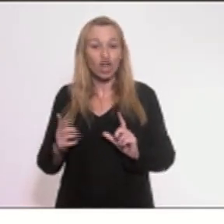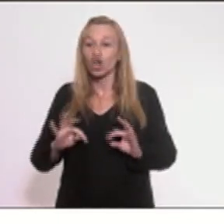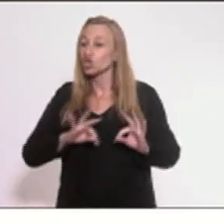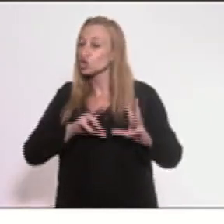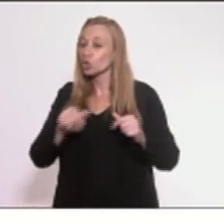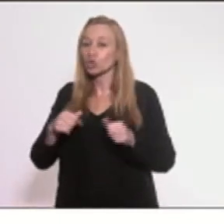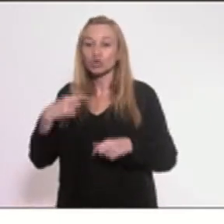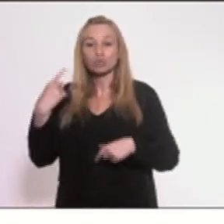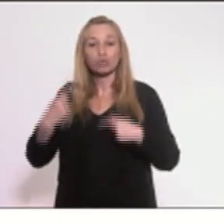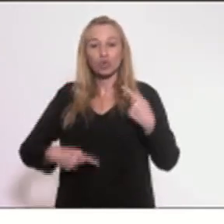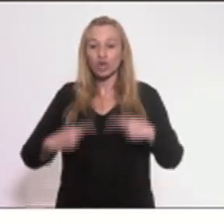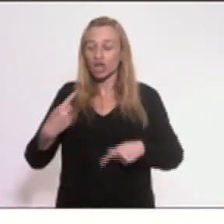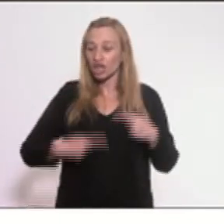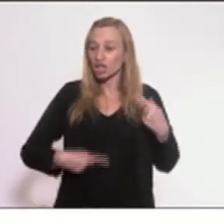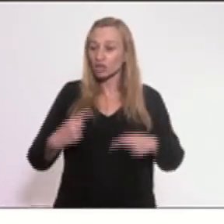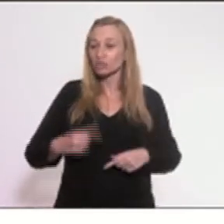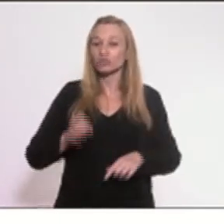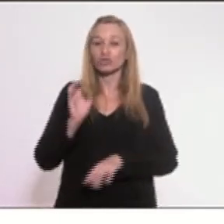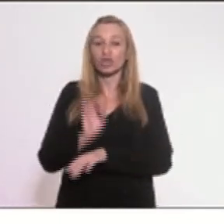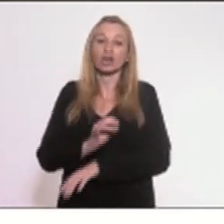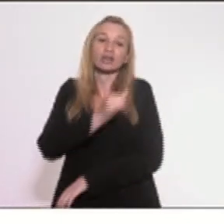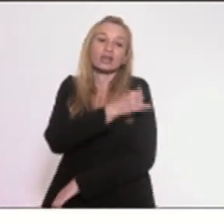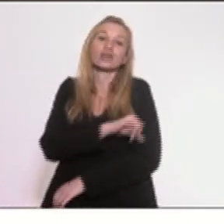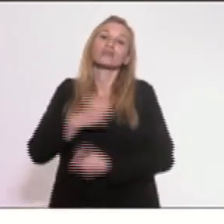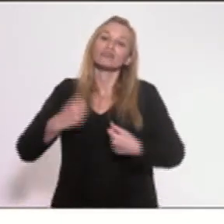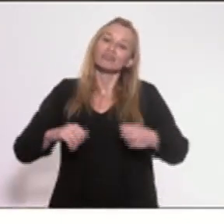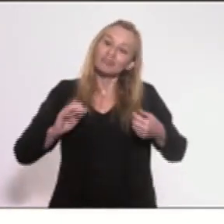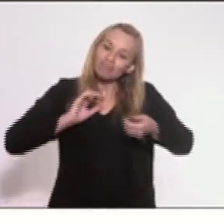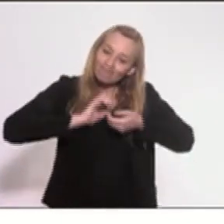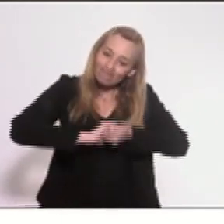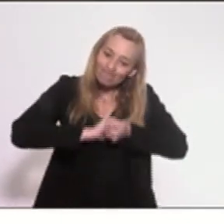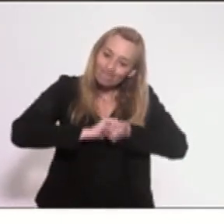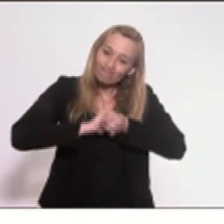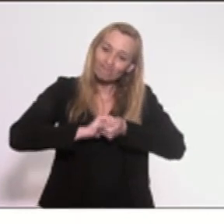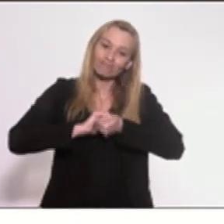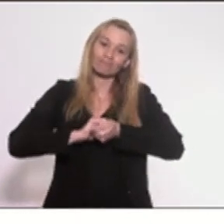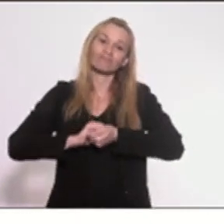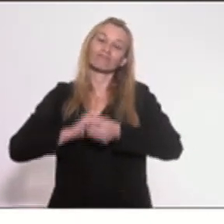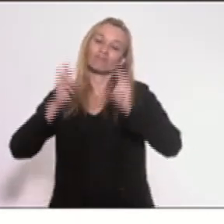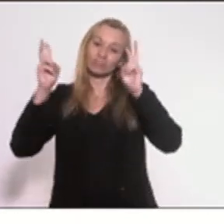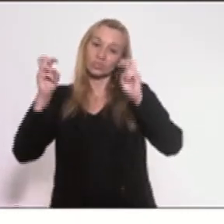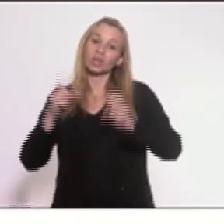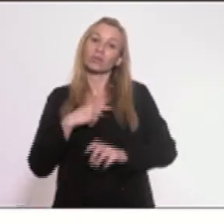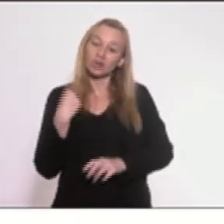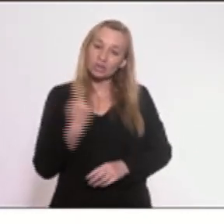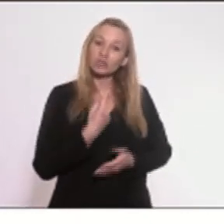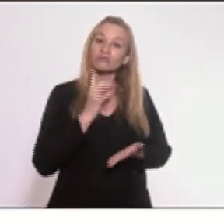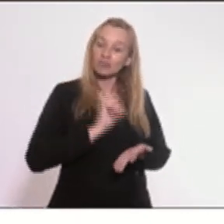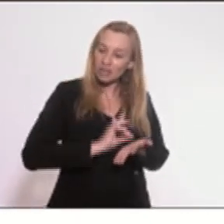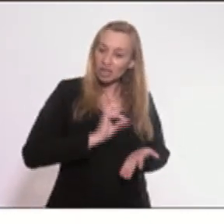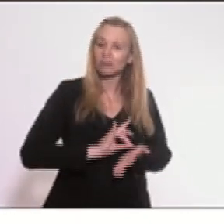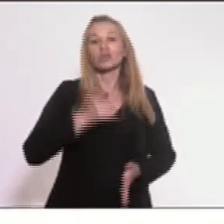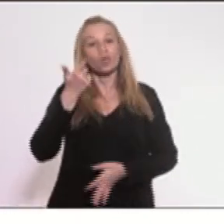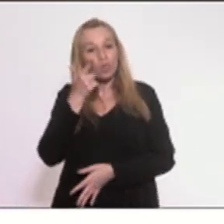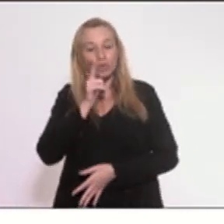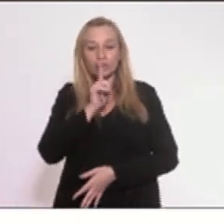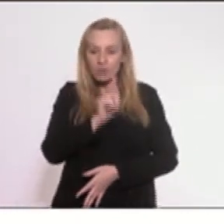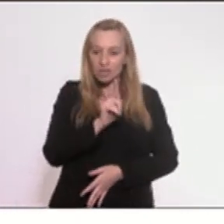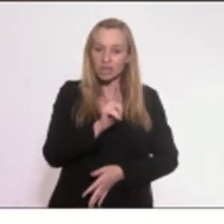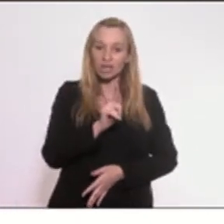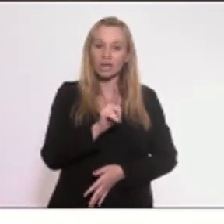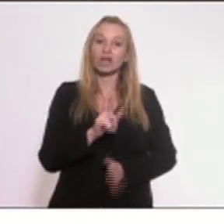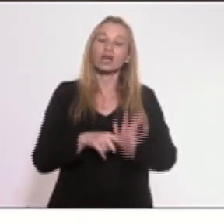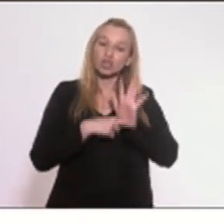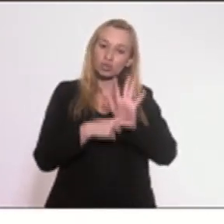da região, do Estado do Rio de Janeiro, tem que abraçar a causa para que a gente realmente consiga soerguer o nosso